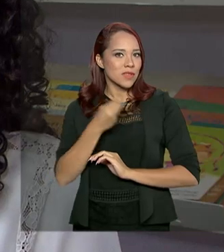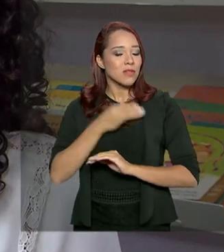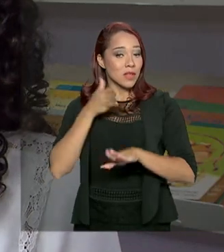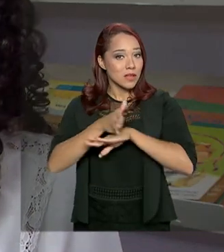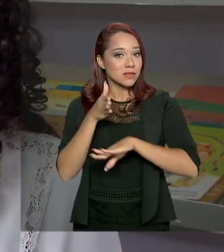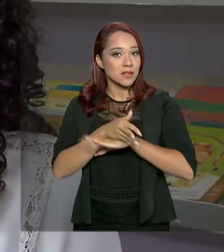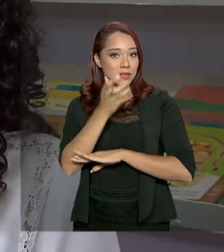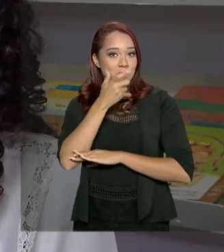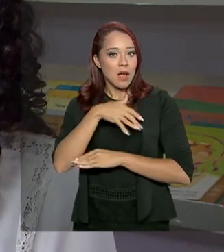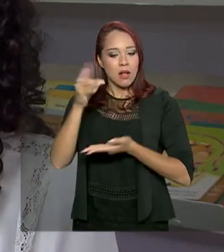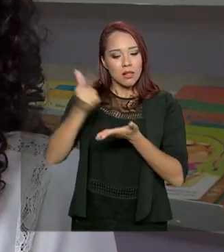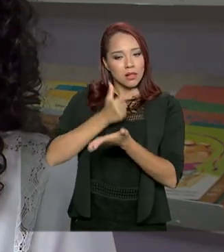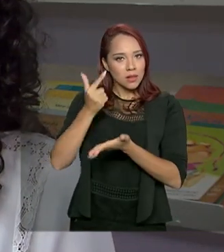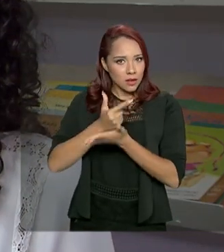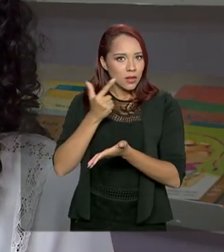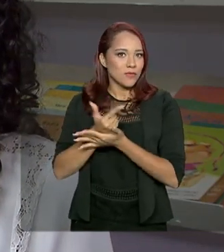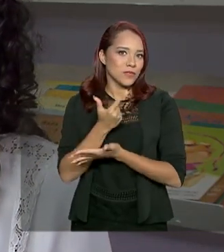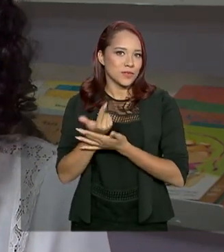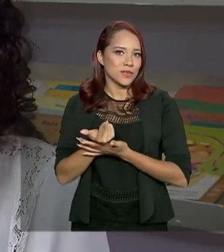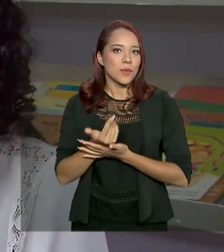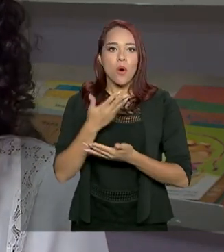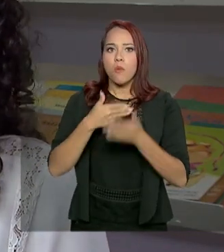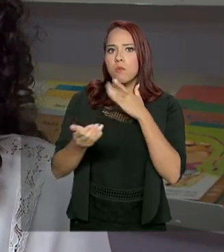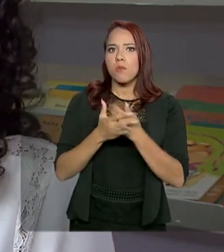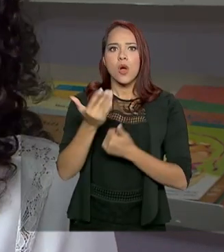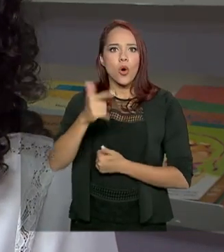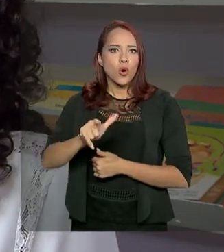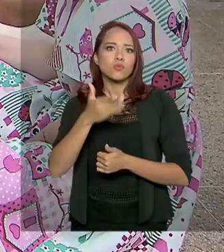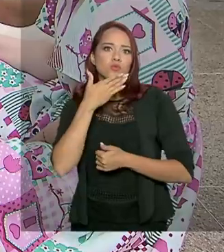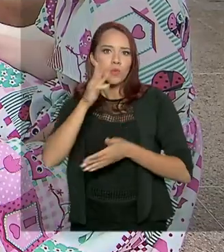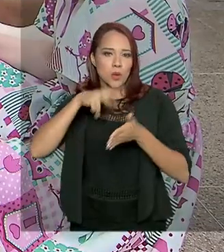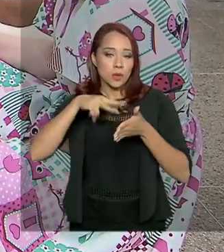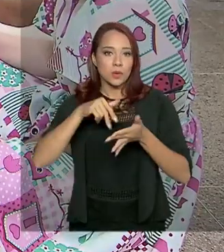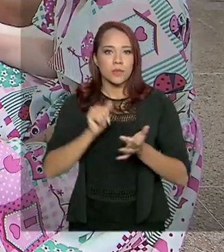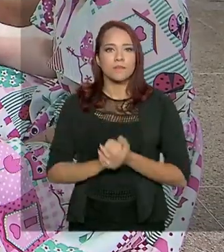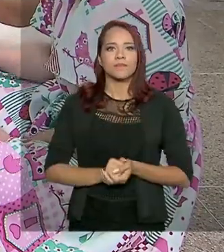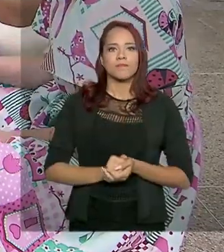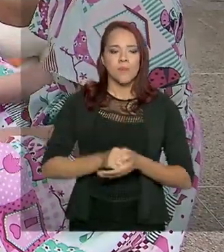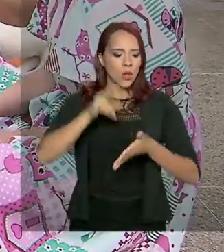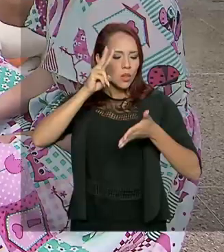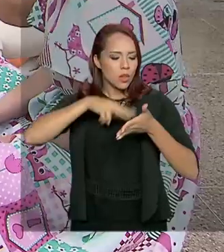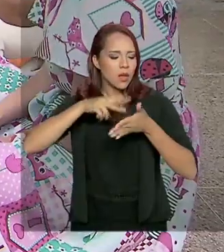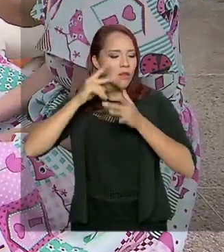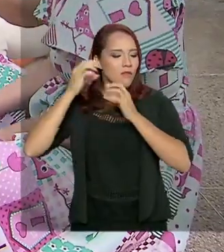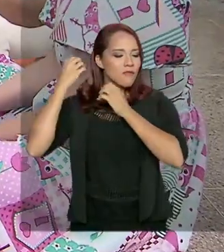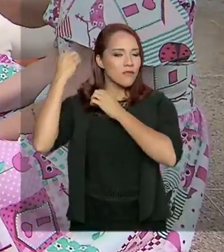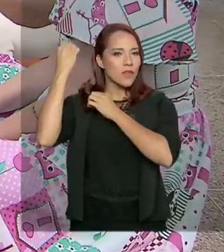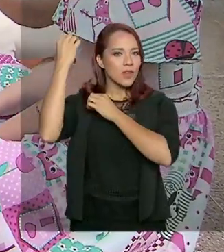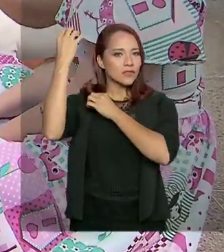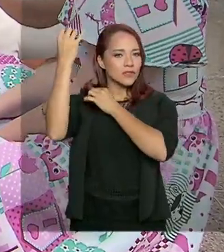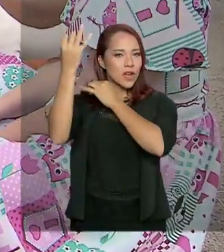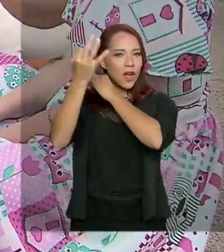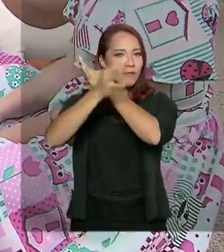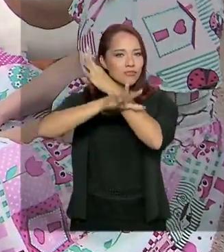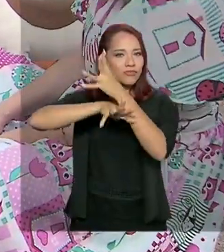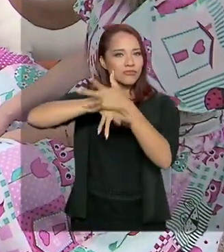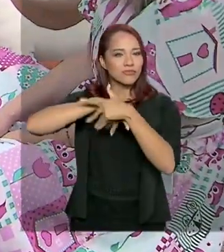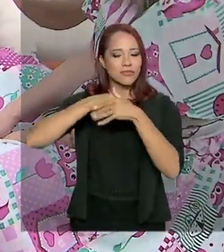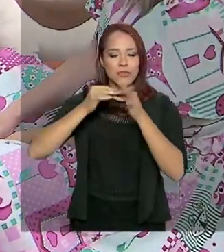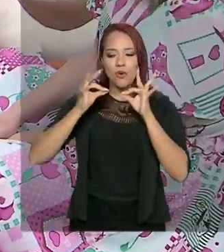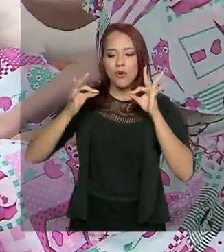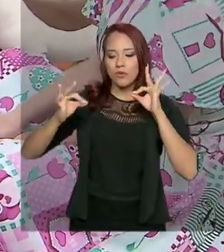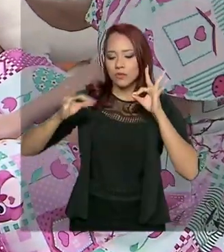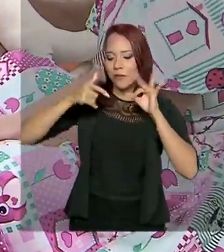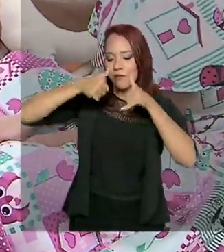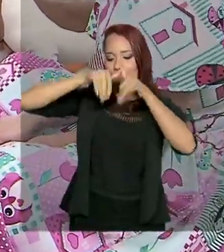crianças a livros literários ou qualquer outro material de leitura. Ler é viajar para universos distantes sem